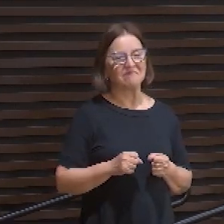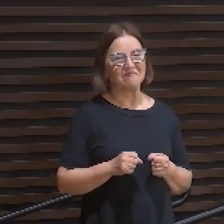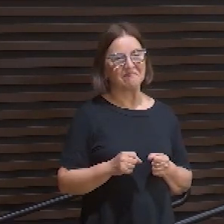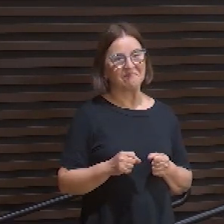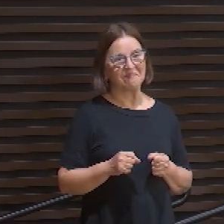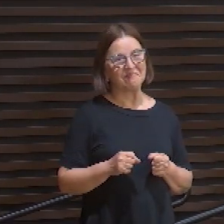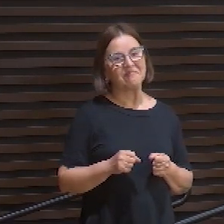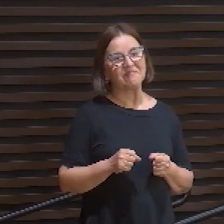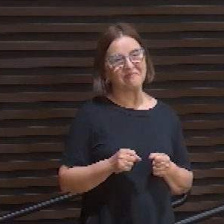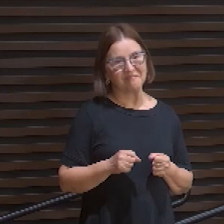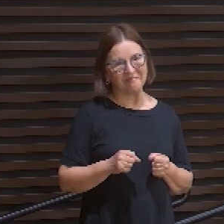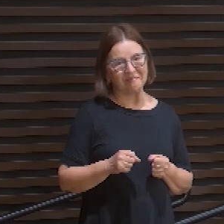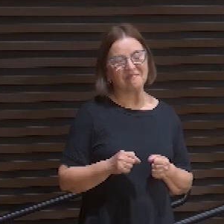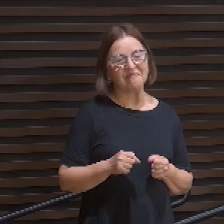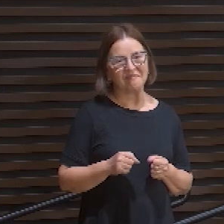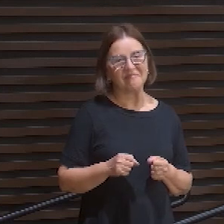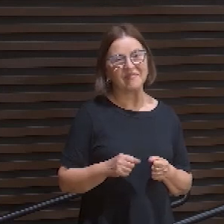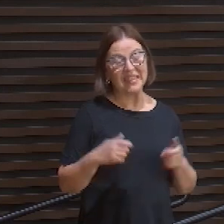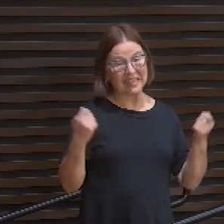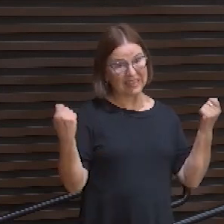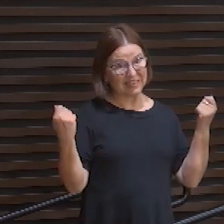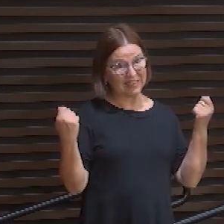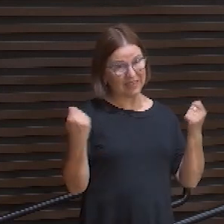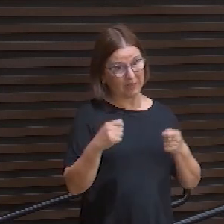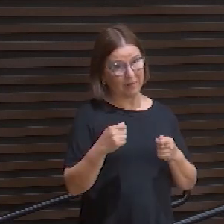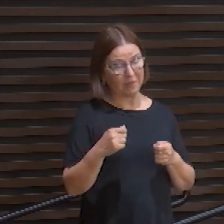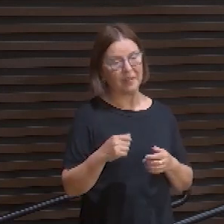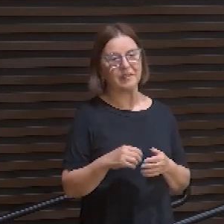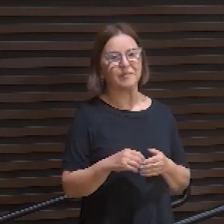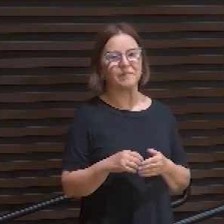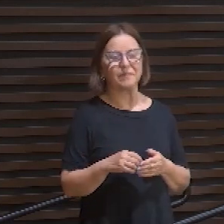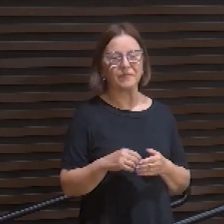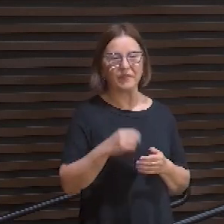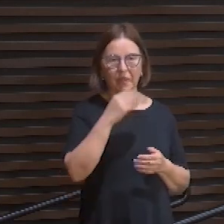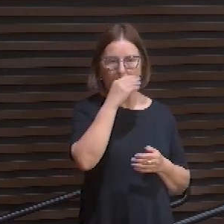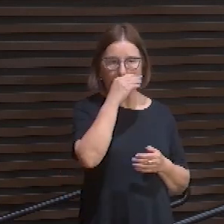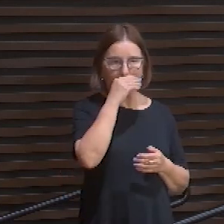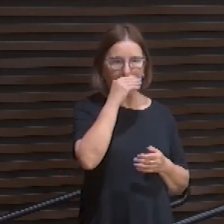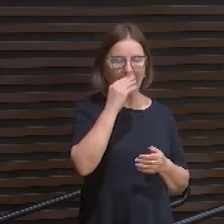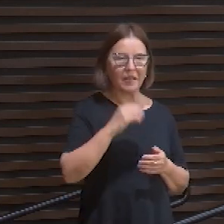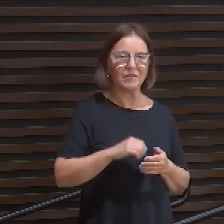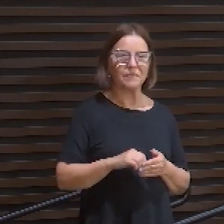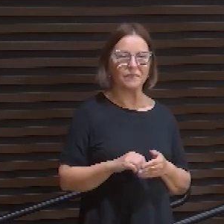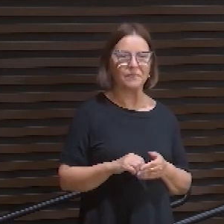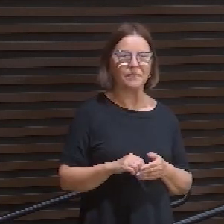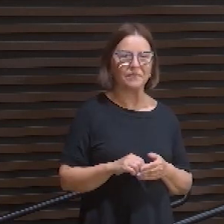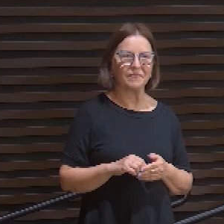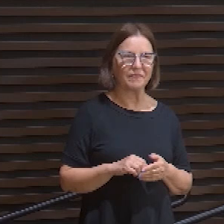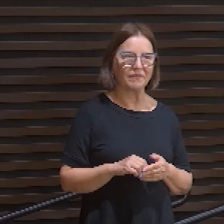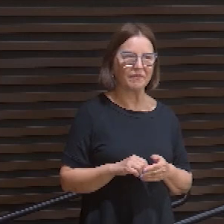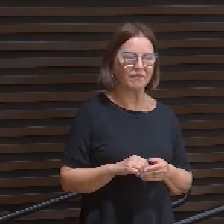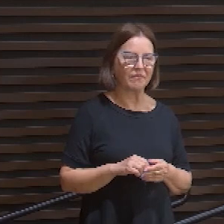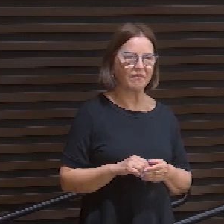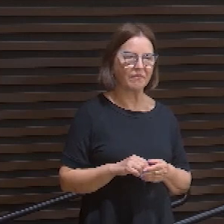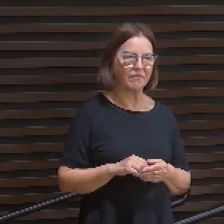ele é eficaz. Eficácia se refere a fazer o que precisa ser feito.